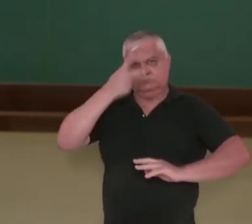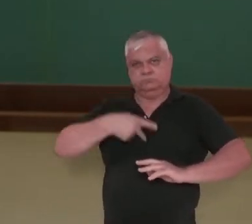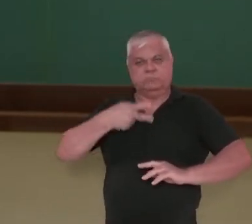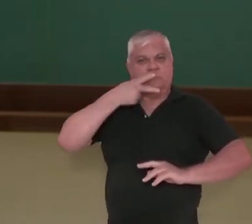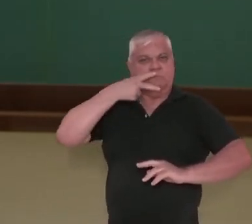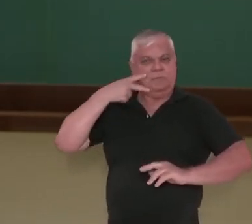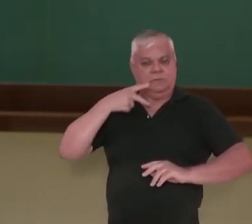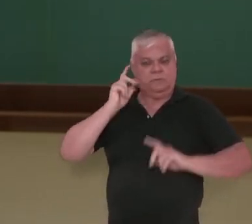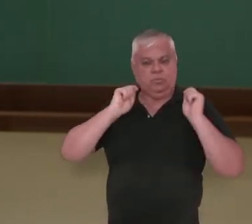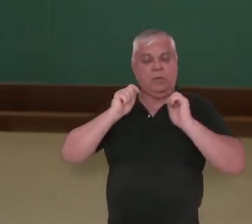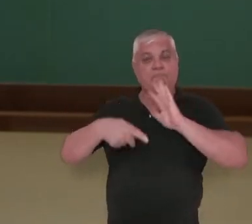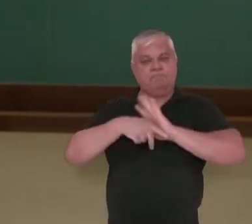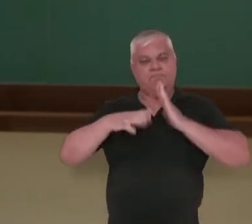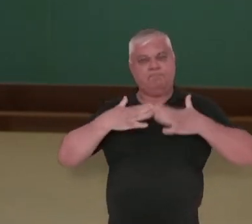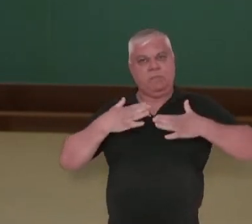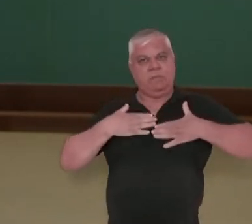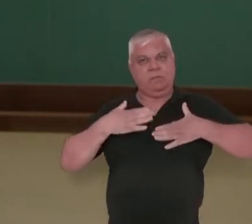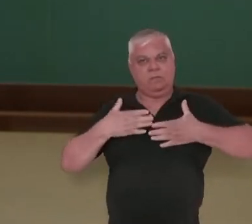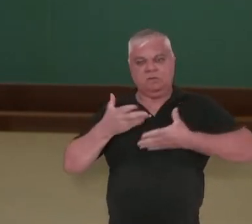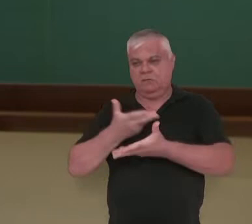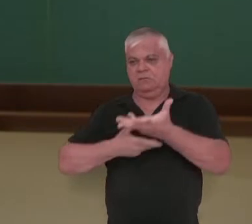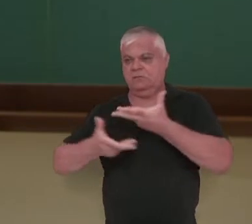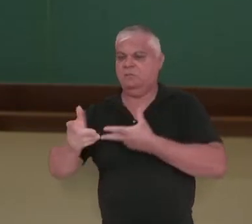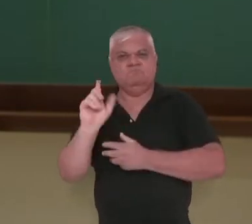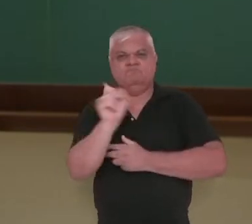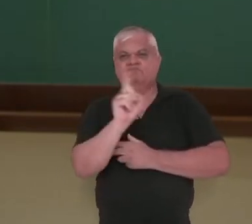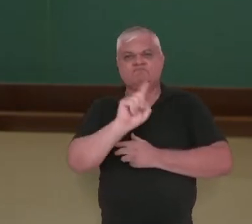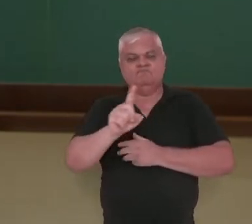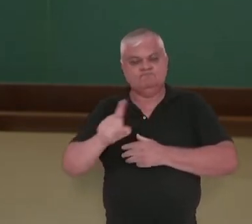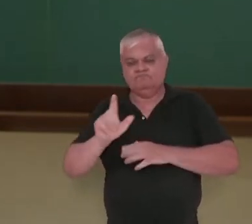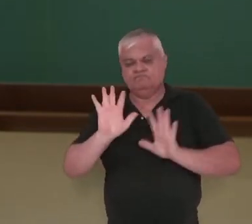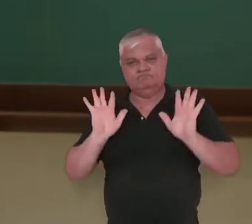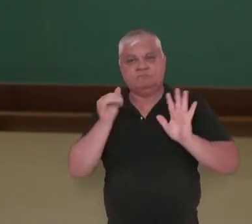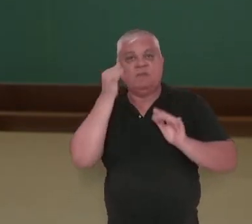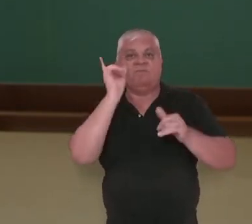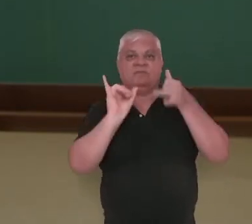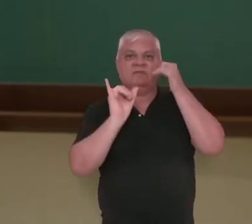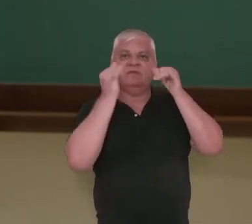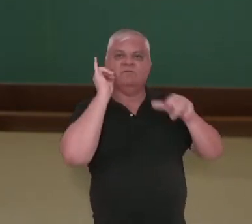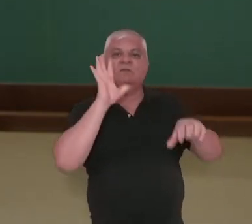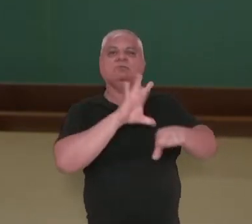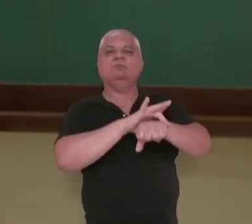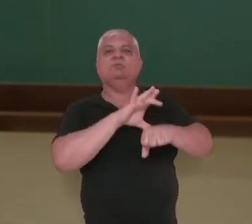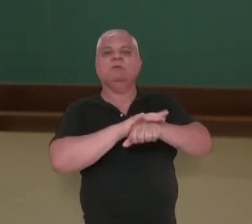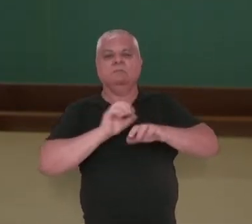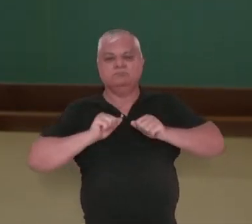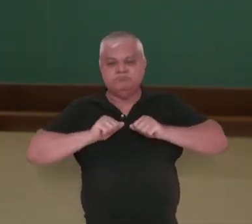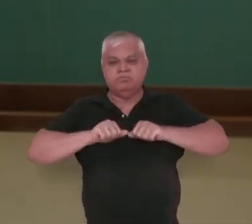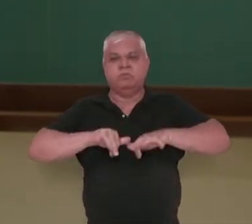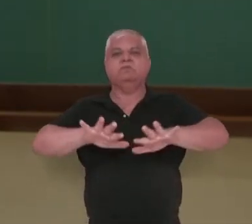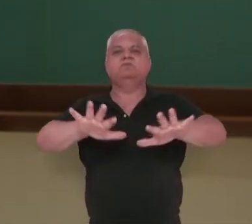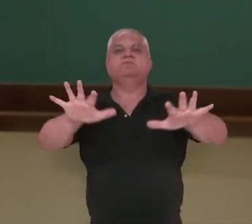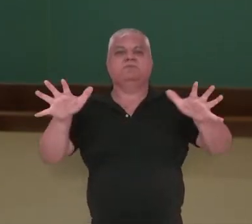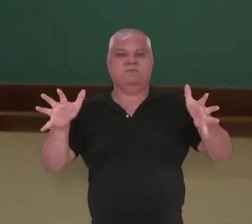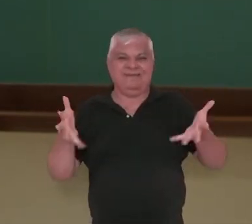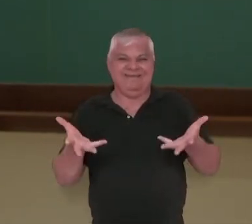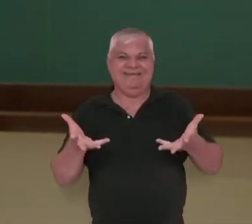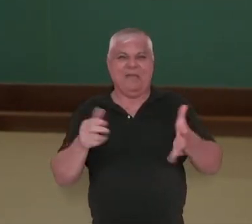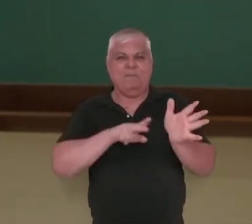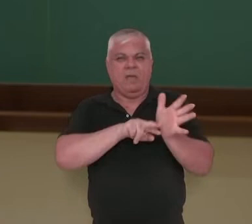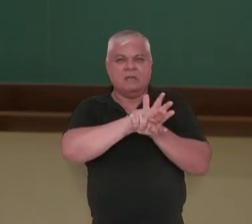uso pessoal e nunca devem ser compartilhados para evitar também ali, né, o contágio de